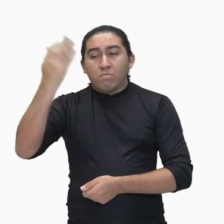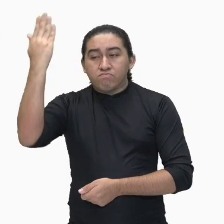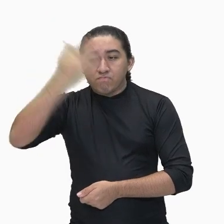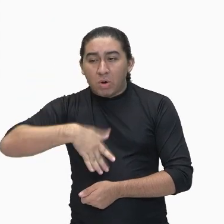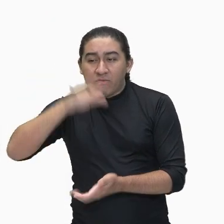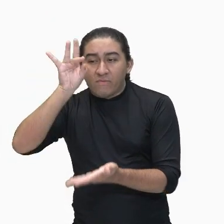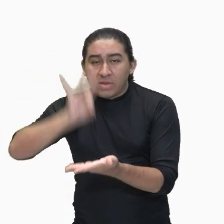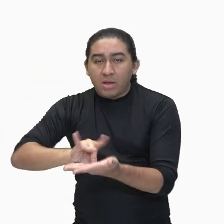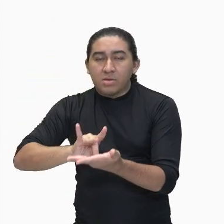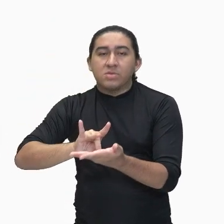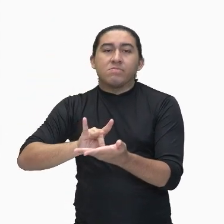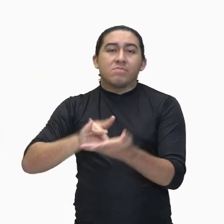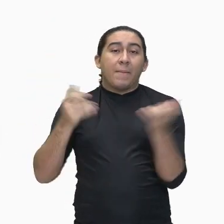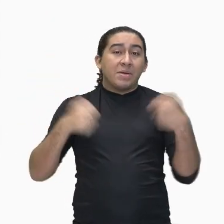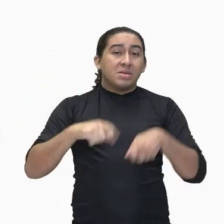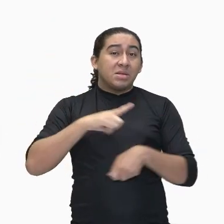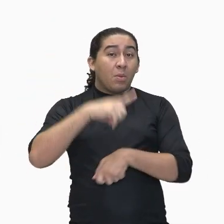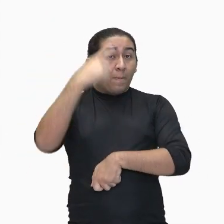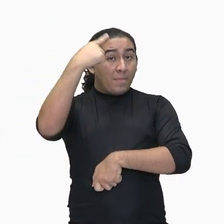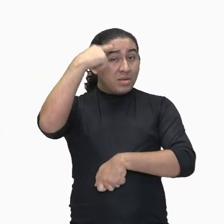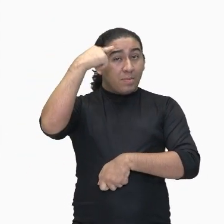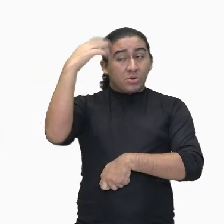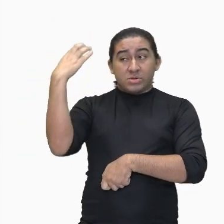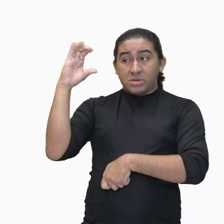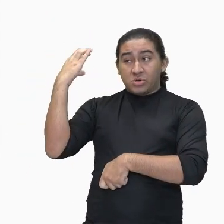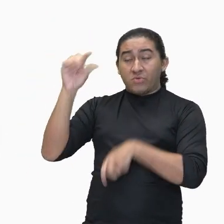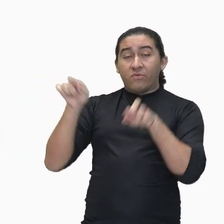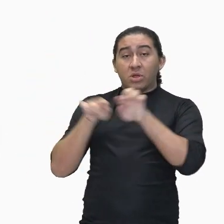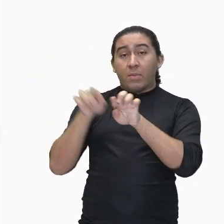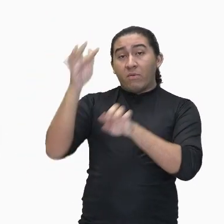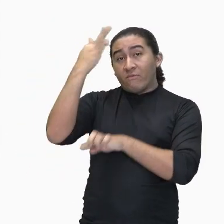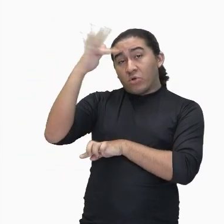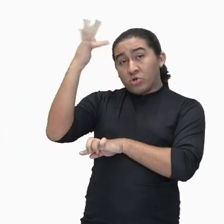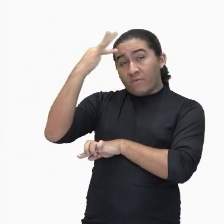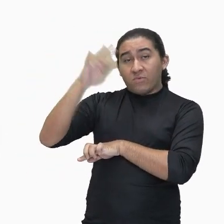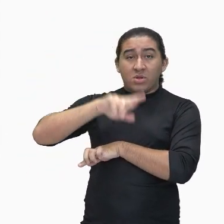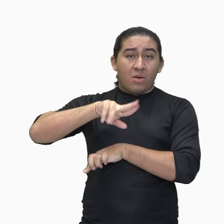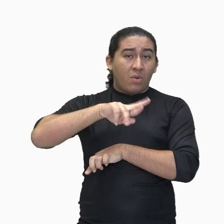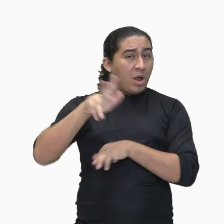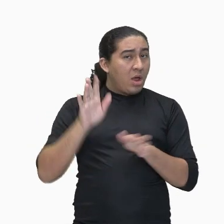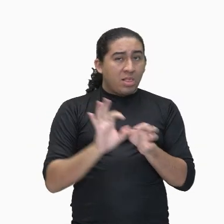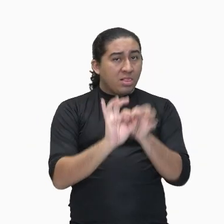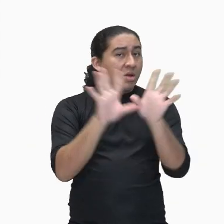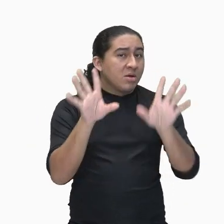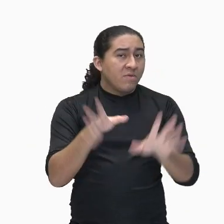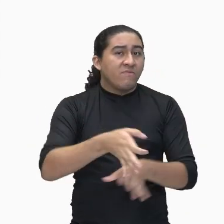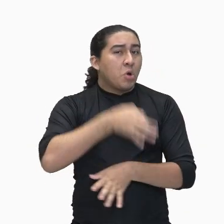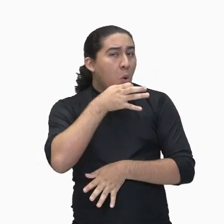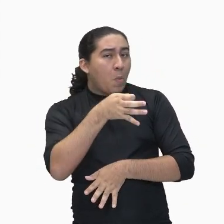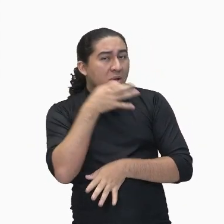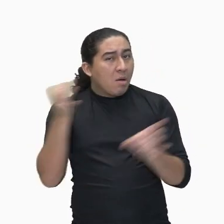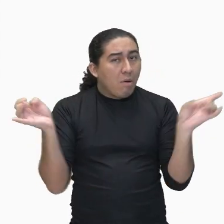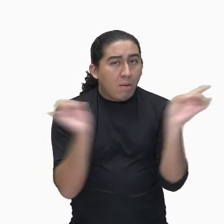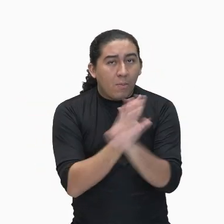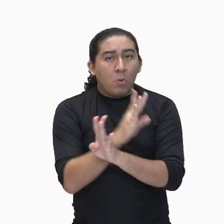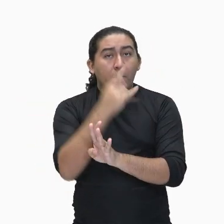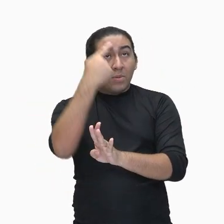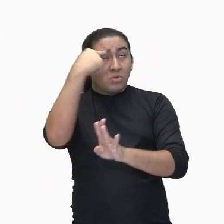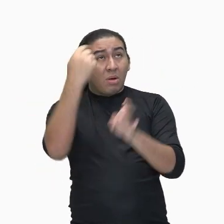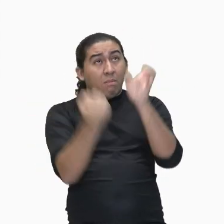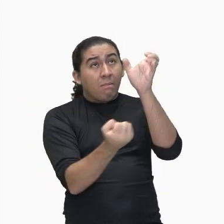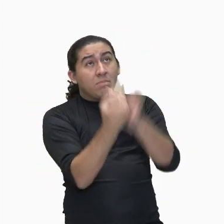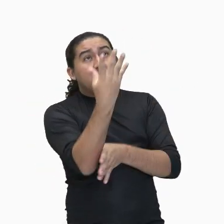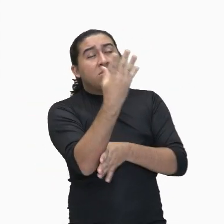que depende do pensamento científico e filosófico. Então não é uma coisa, uma opinião, não é uma invenção, não é